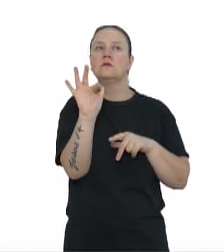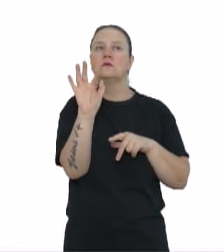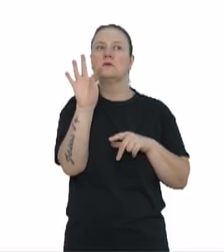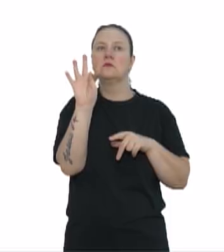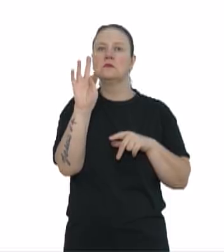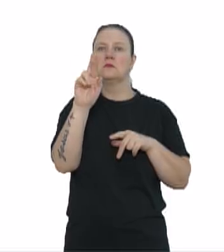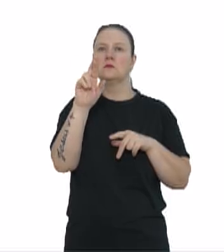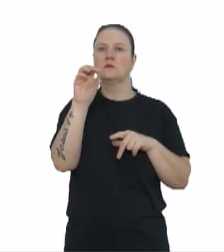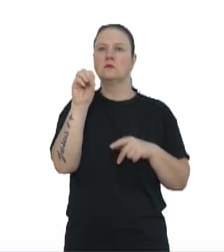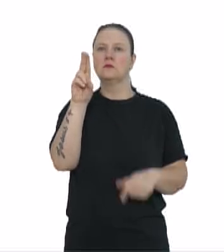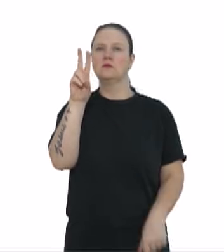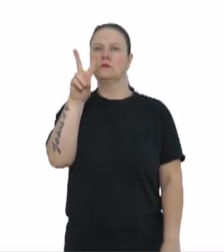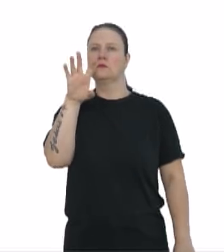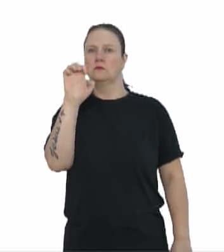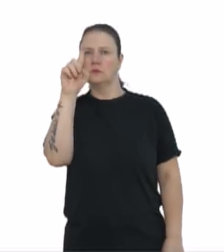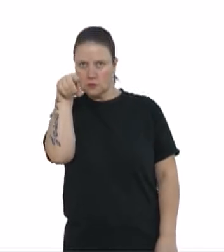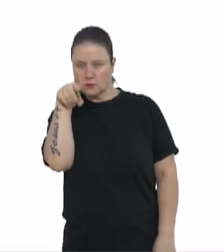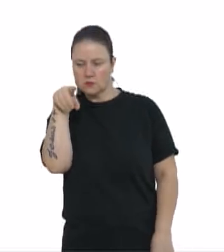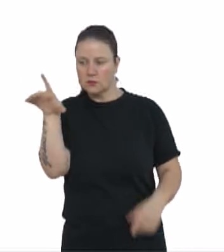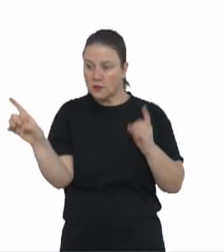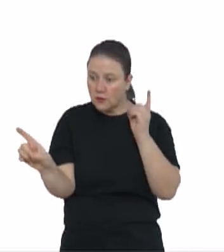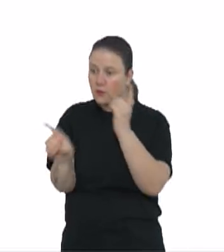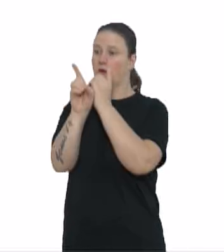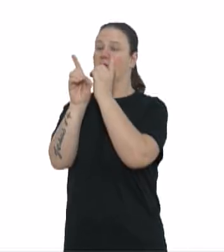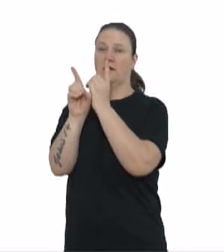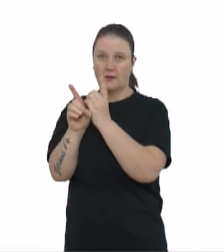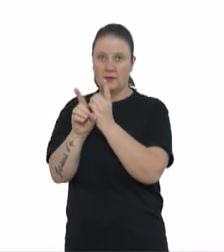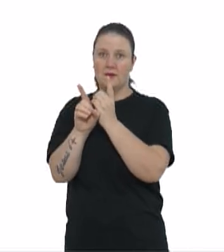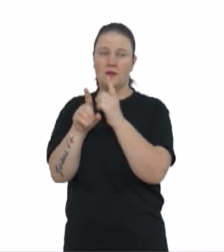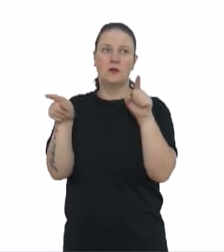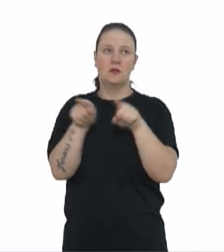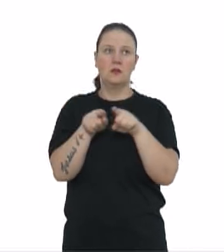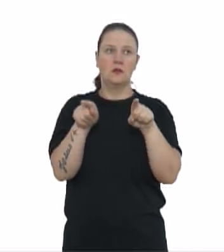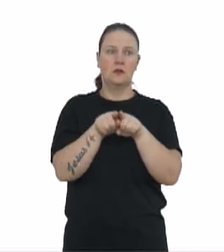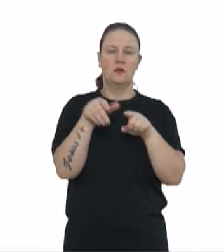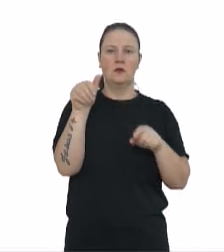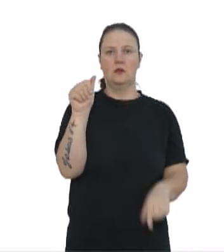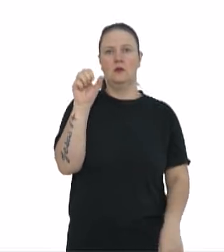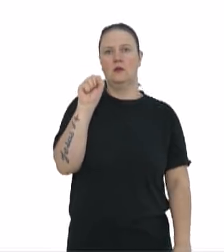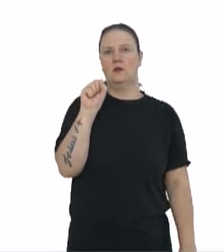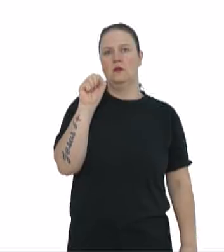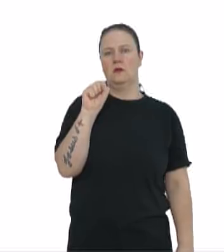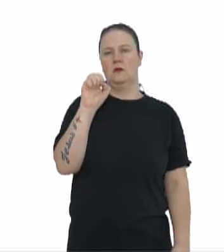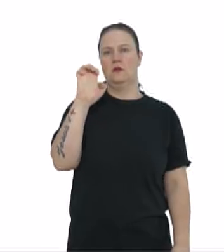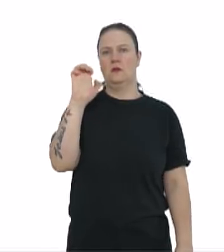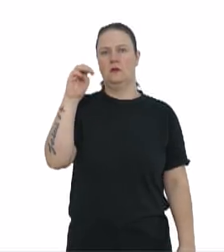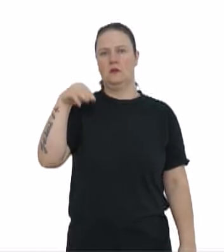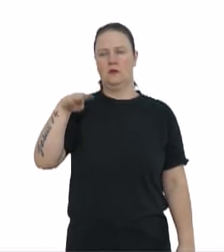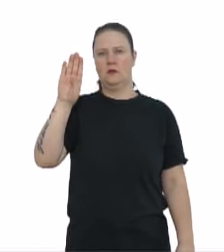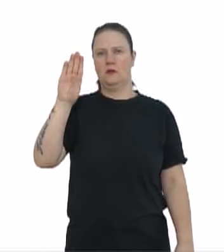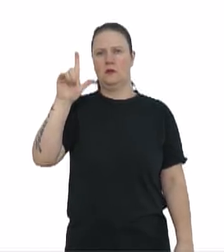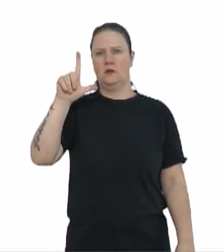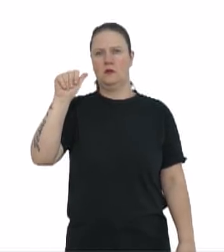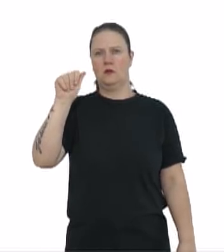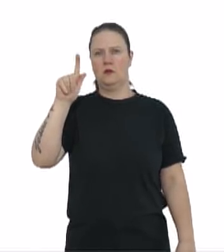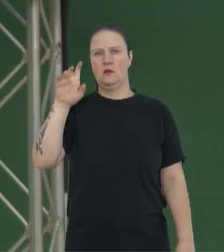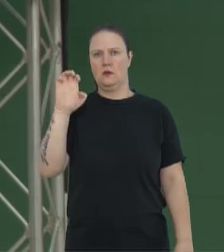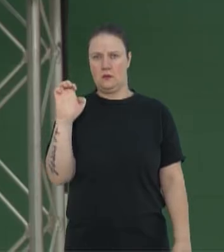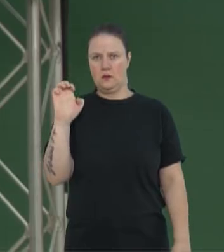objeto encontrado. E a assemblagem. O mais próximo da colagem tridimensional que a